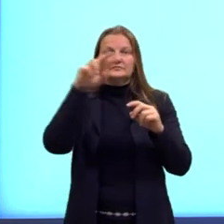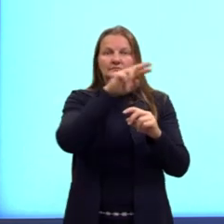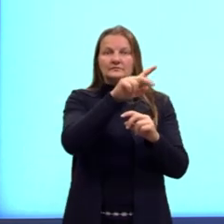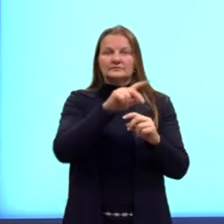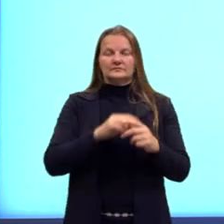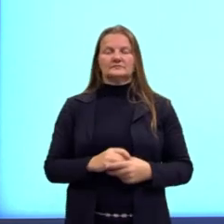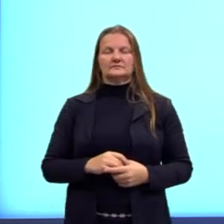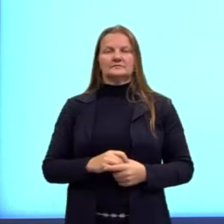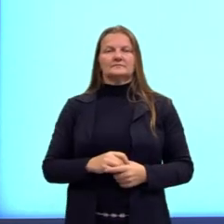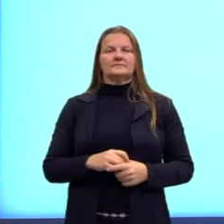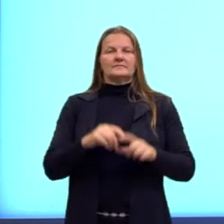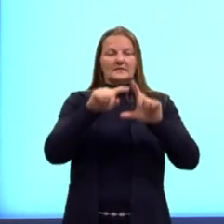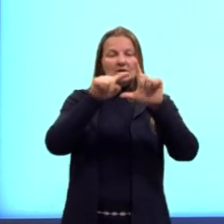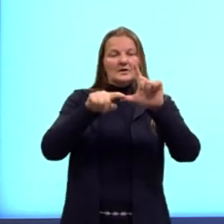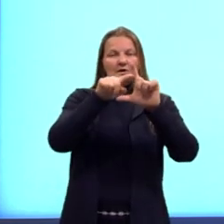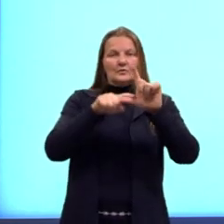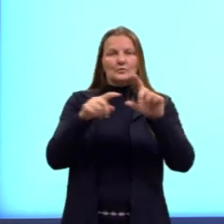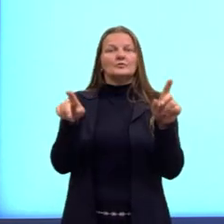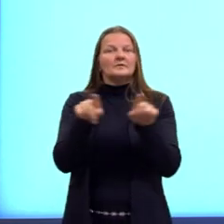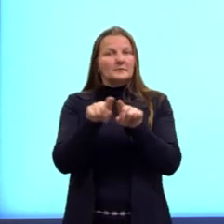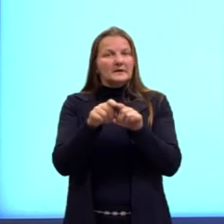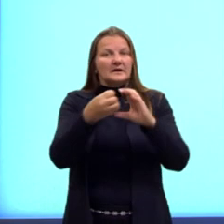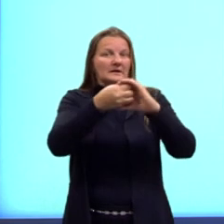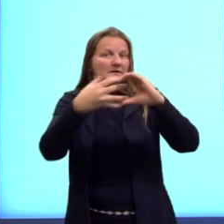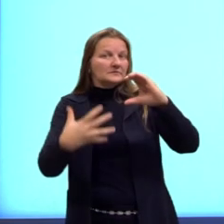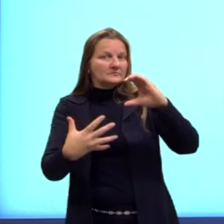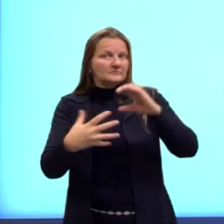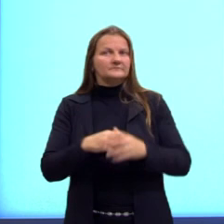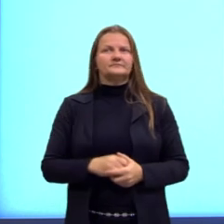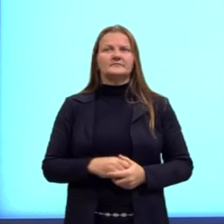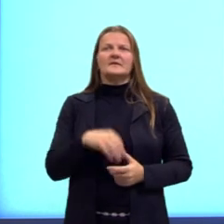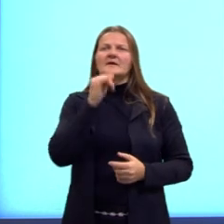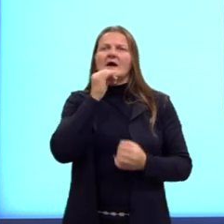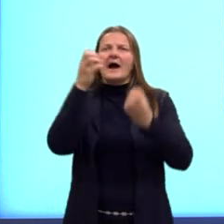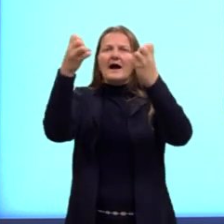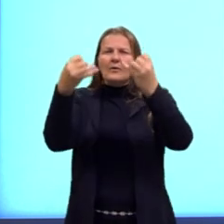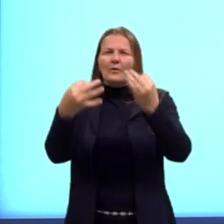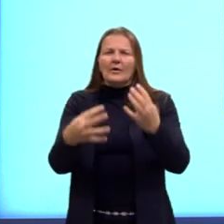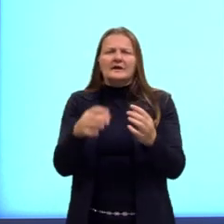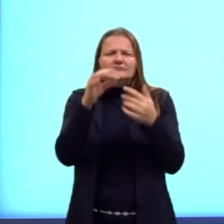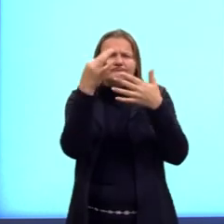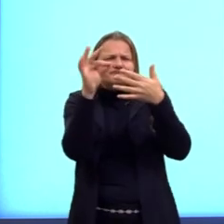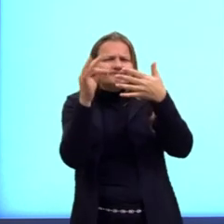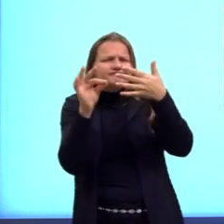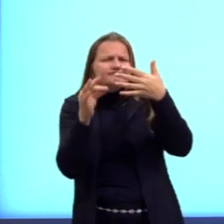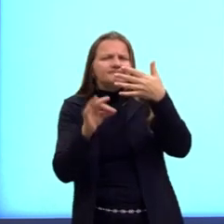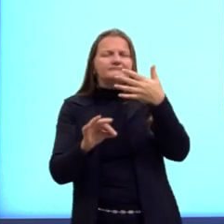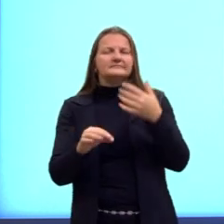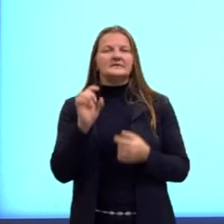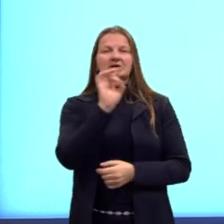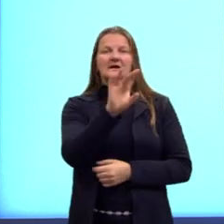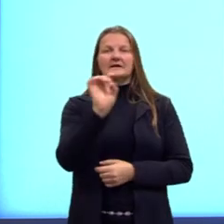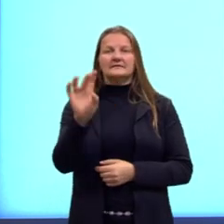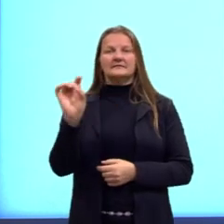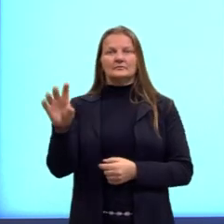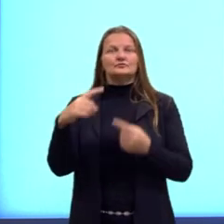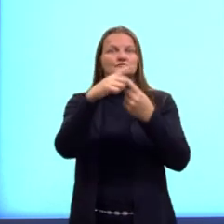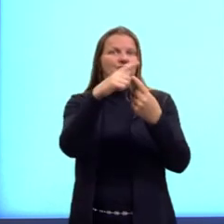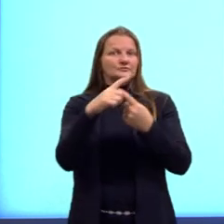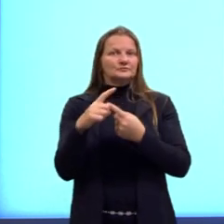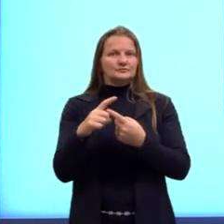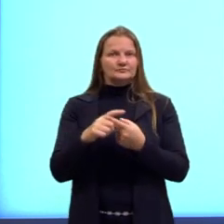aos lados e ângulos né ao mesmo tempo e nós vamos ver então detalhadamente cada uma das